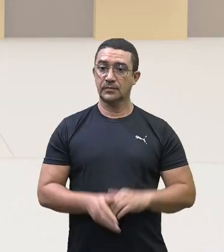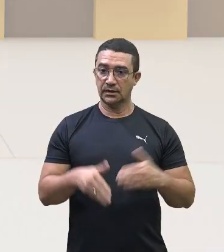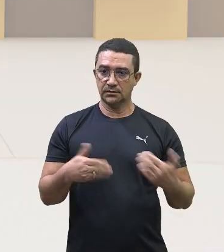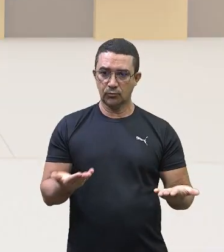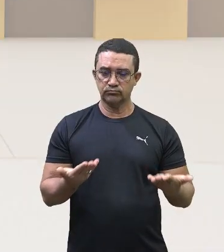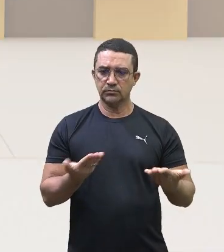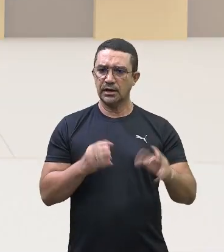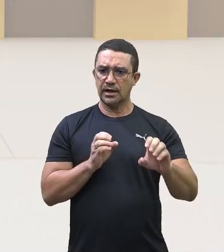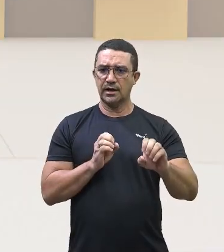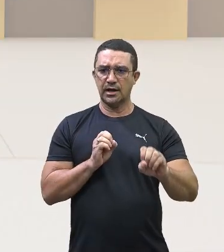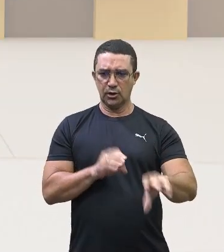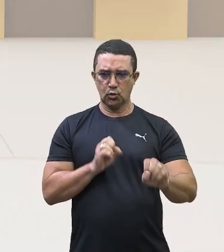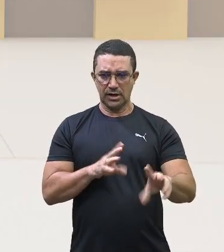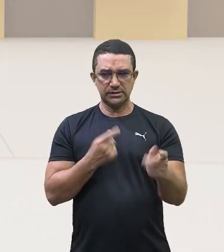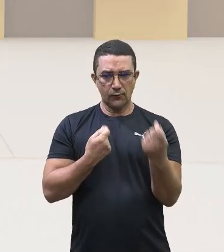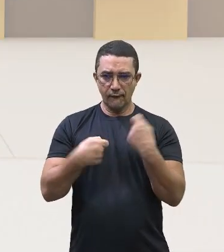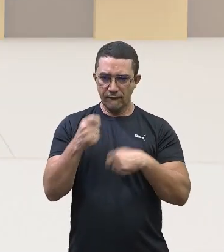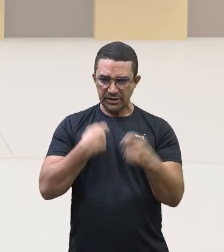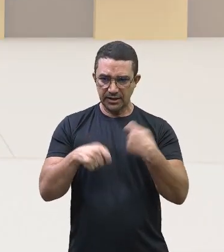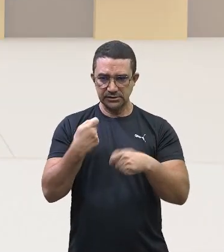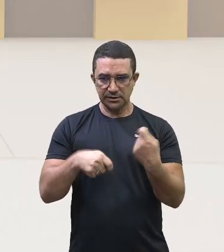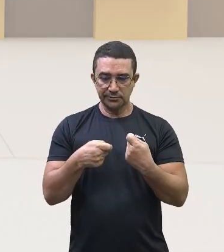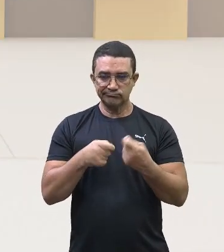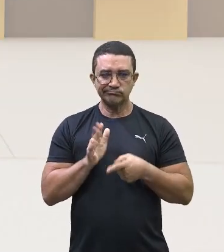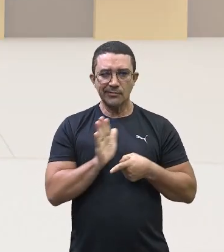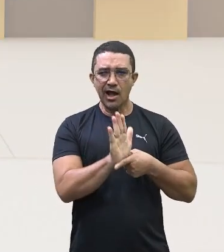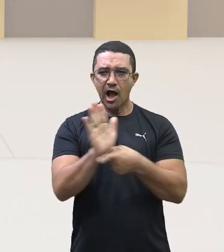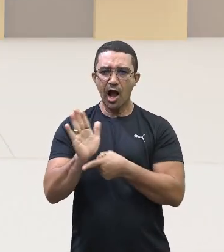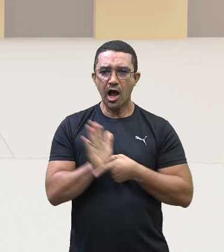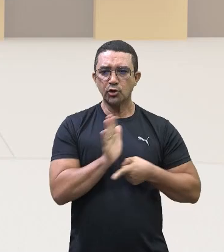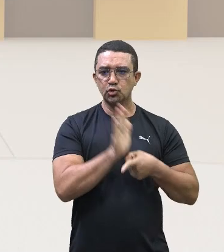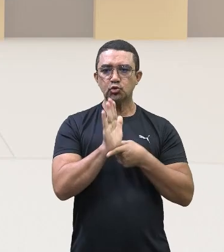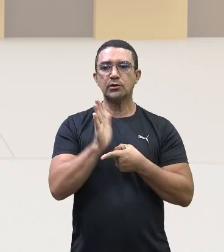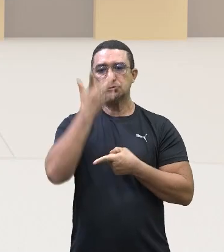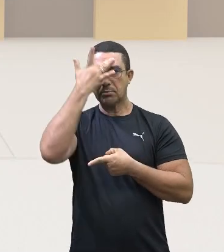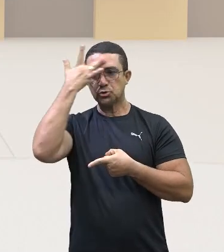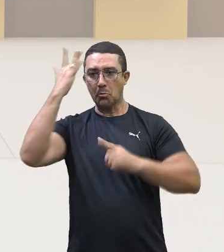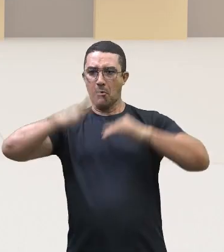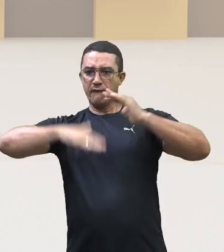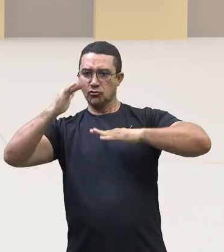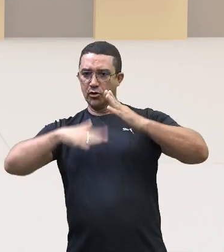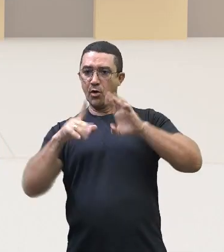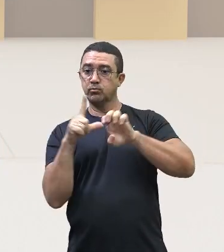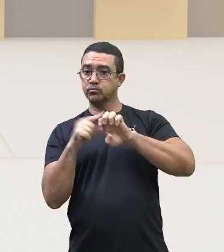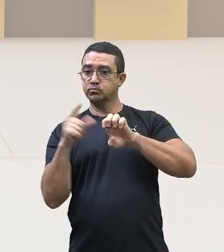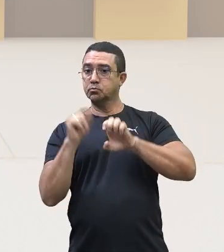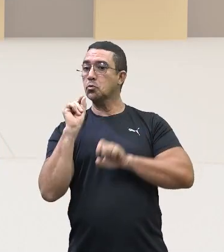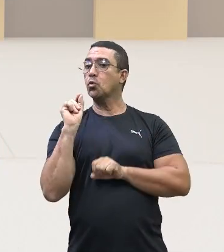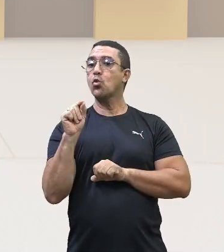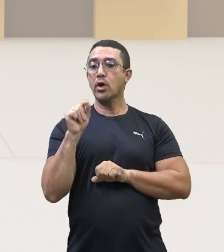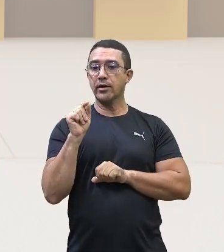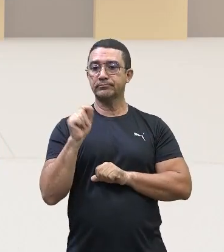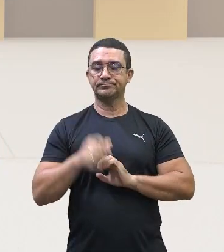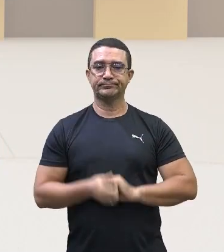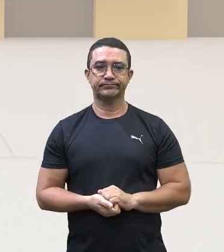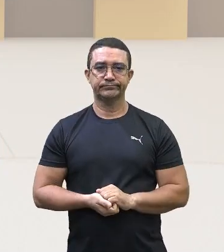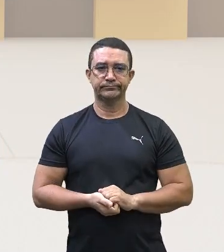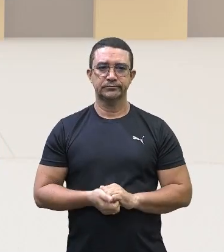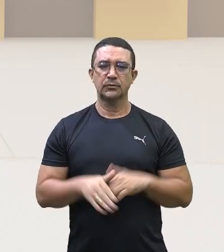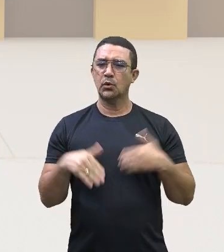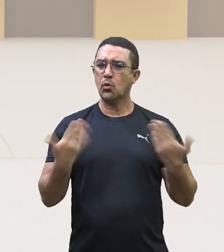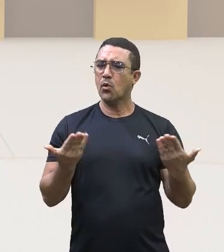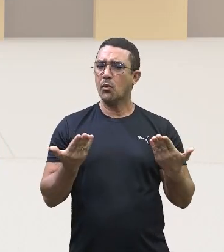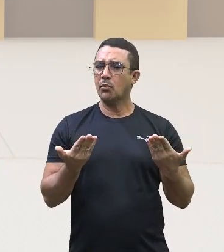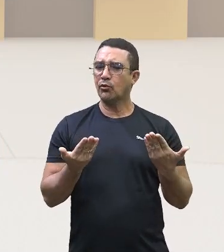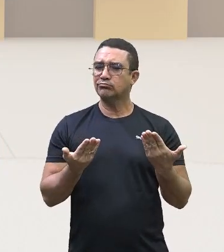Então, a educação financeira ela vai ajudar os empreendedores ao quê, professor? Olha só, vamos ver então de que forma a